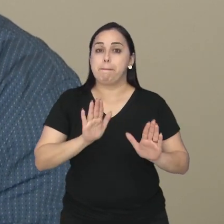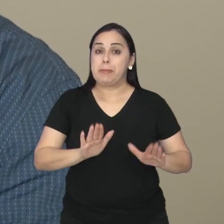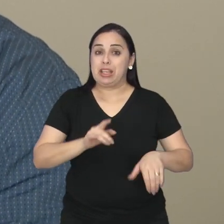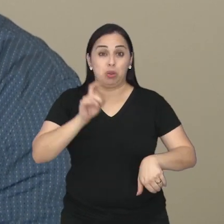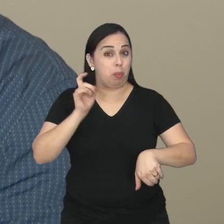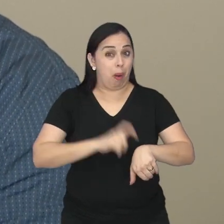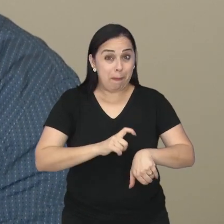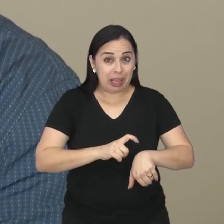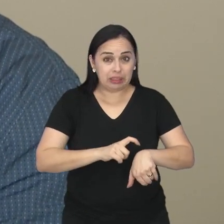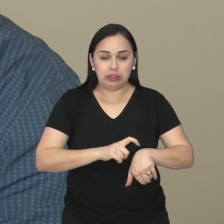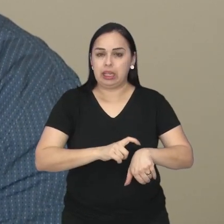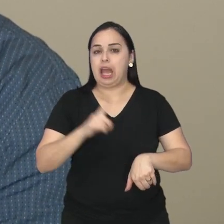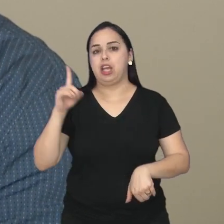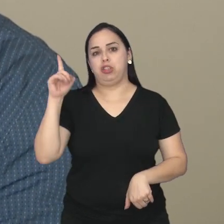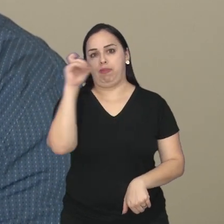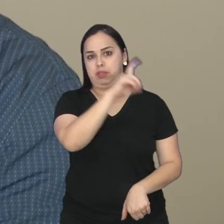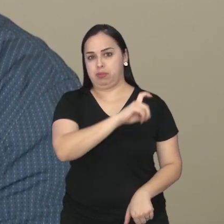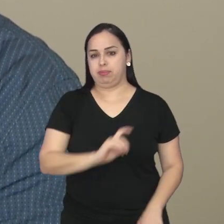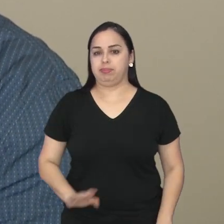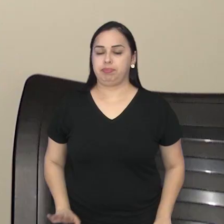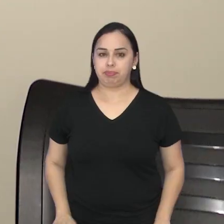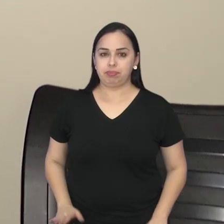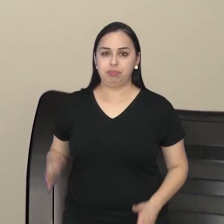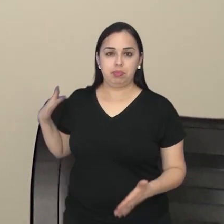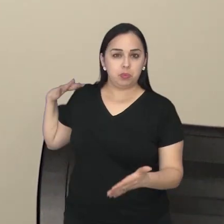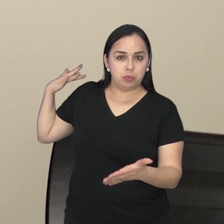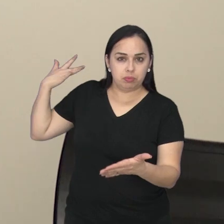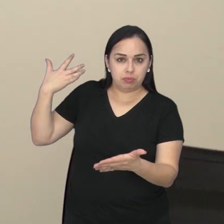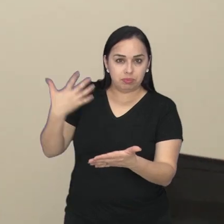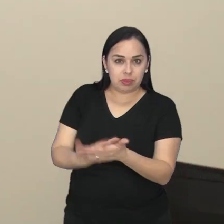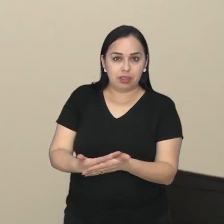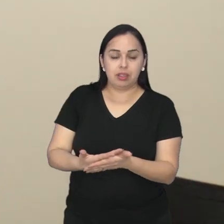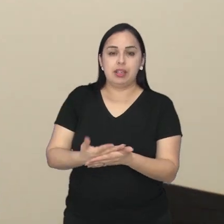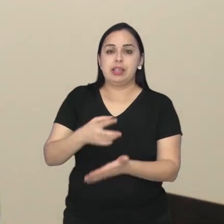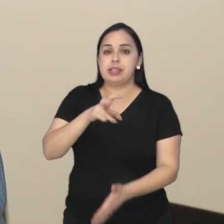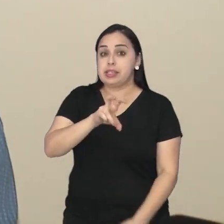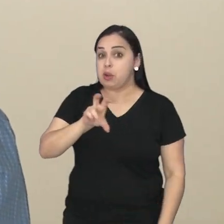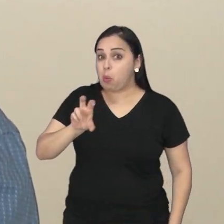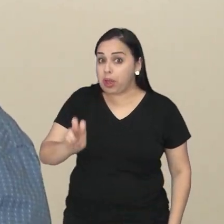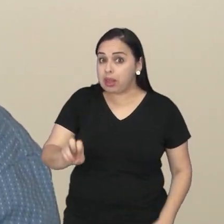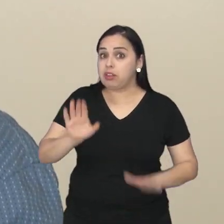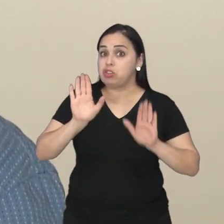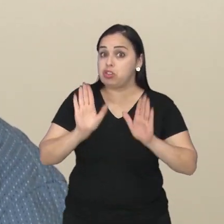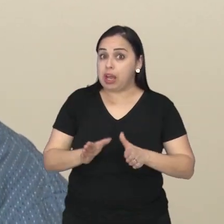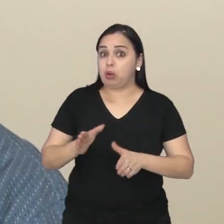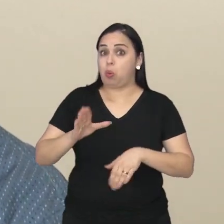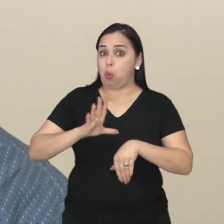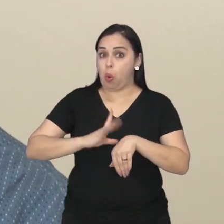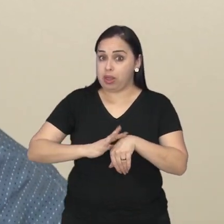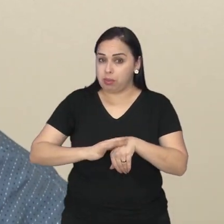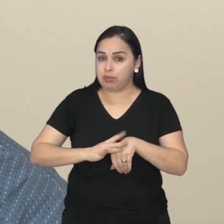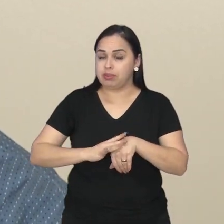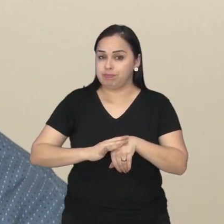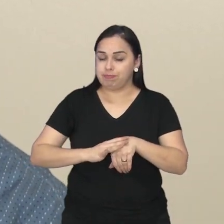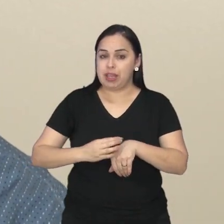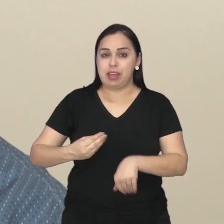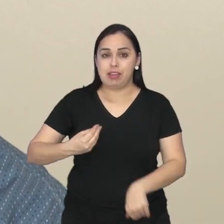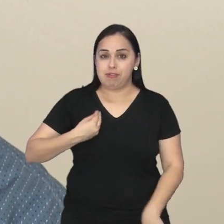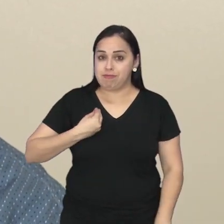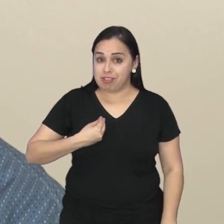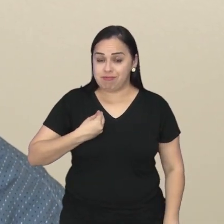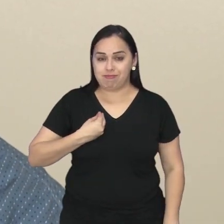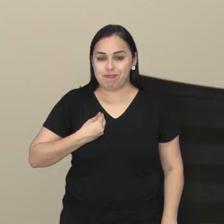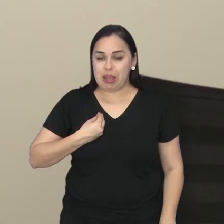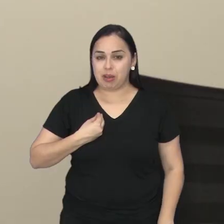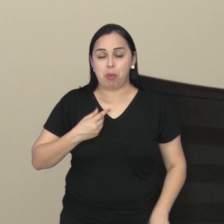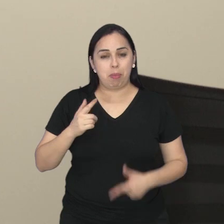no momento da crise não tem como, é muito difícil. Hein? De lá para cá foram 50 anos com a doença e conviver com o problema não